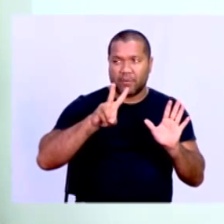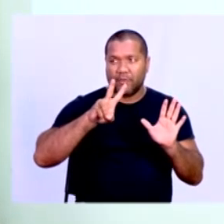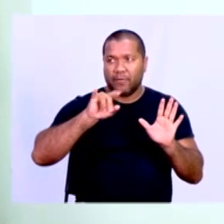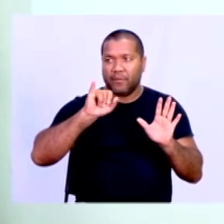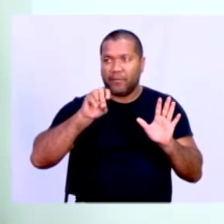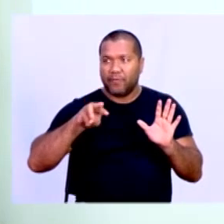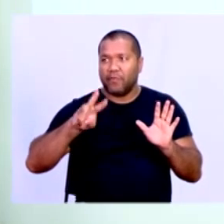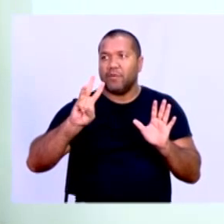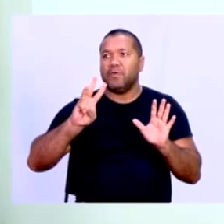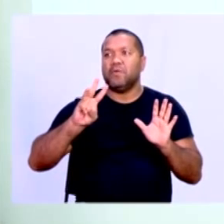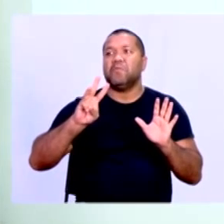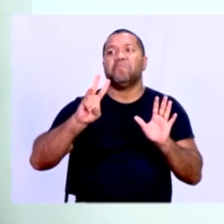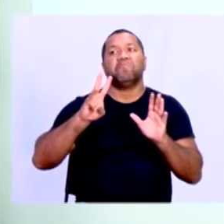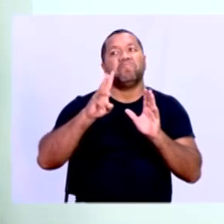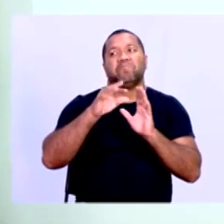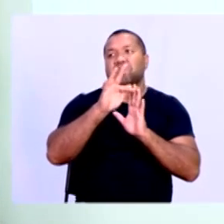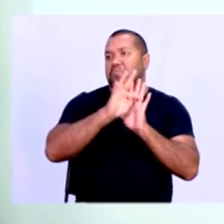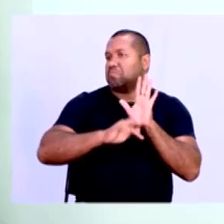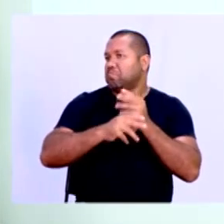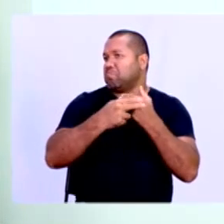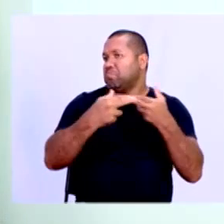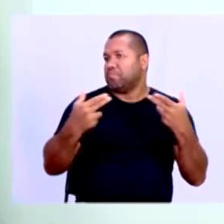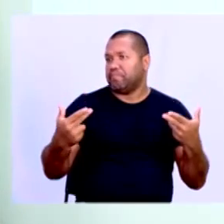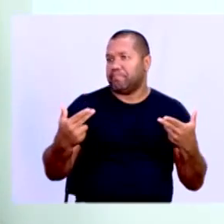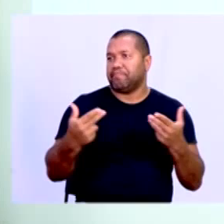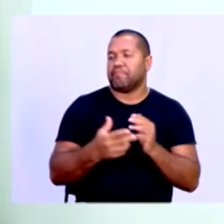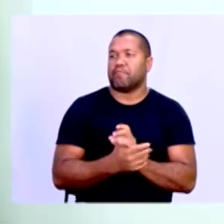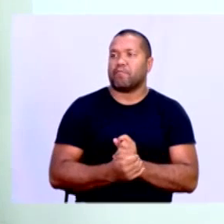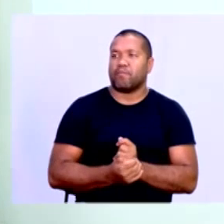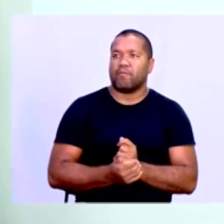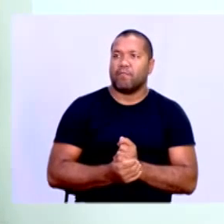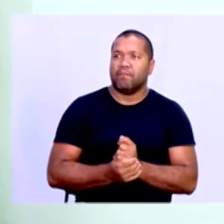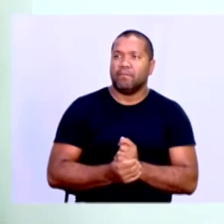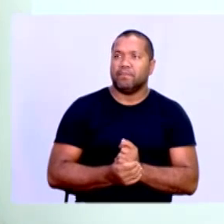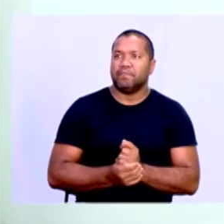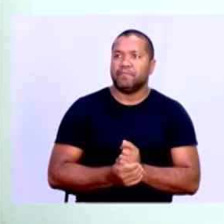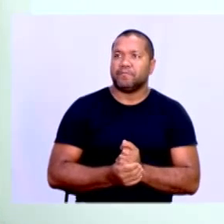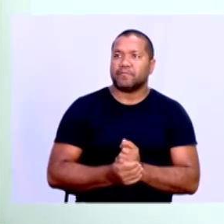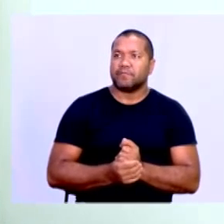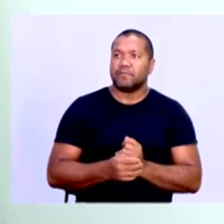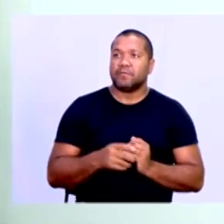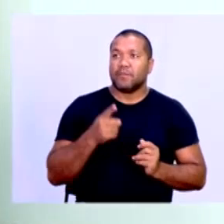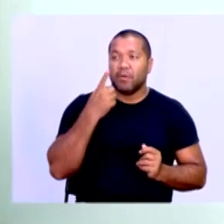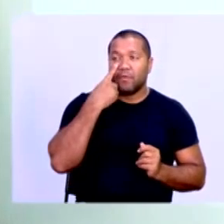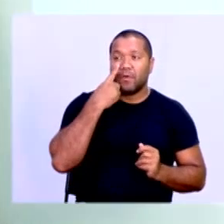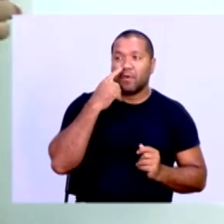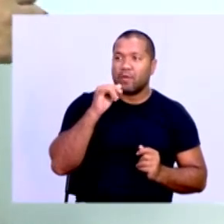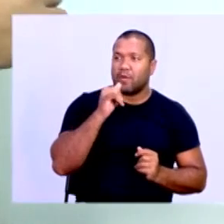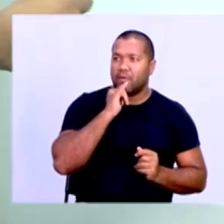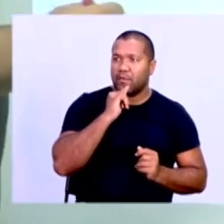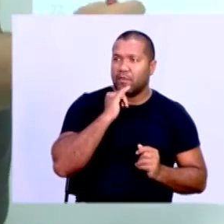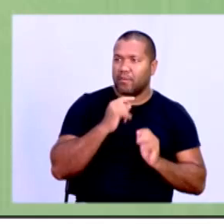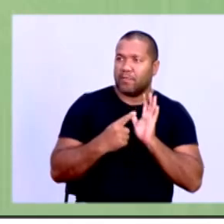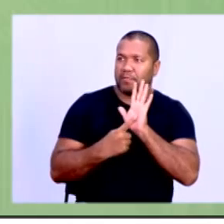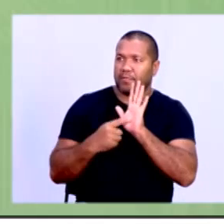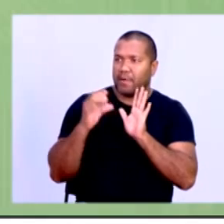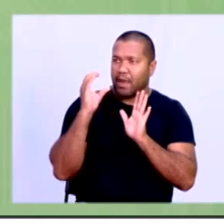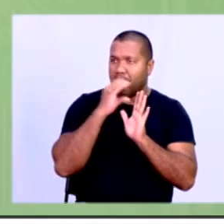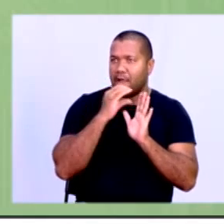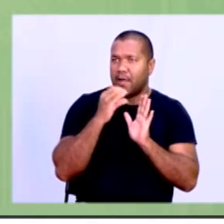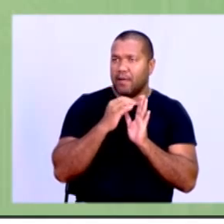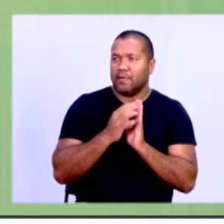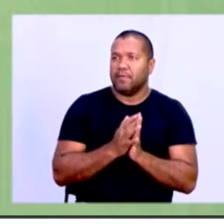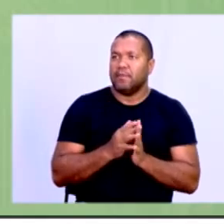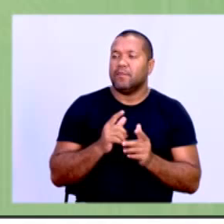CSS, TXT, ou PDF, ele vai mostrar para view, né? Então, olha aqui, eu vou mostrar aqui no quadro, rapidamente, porque